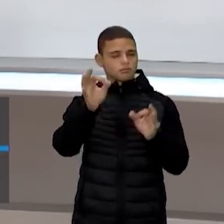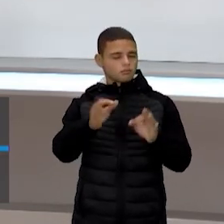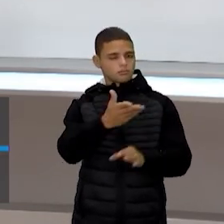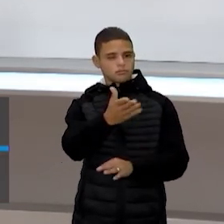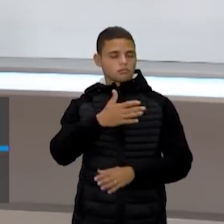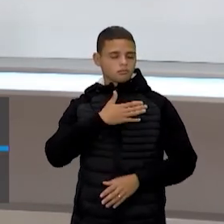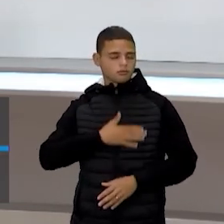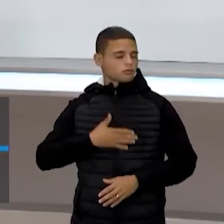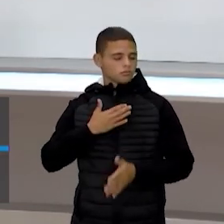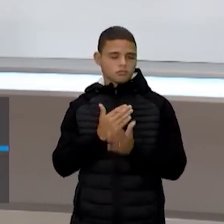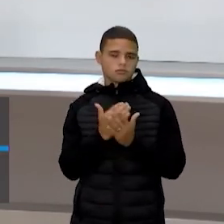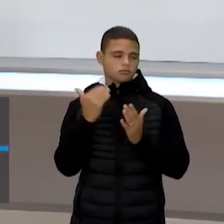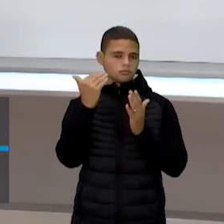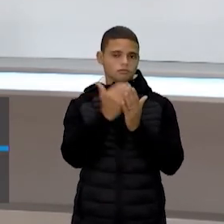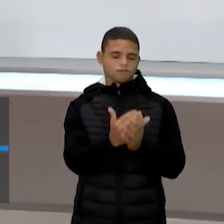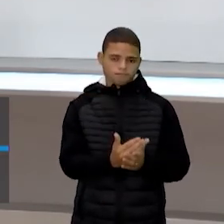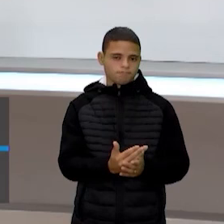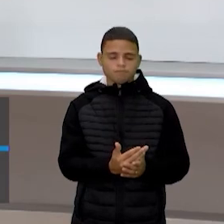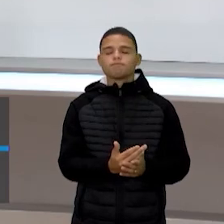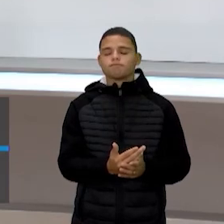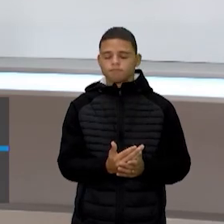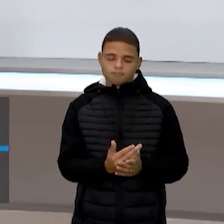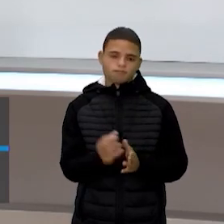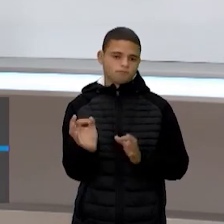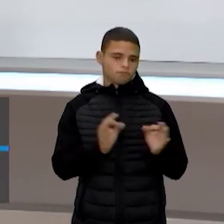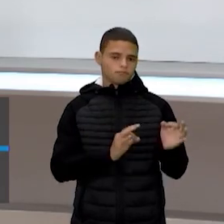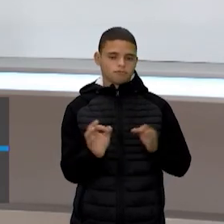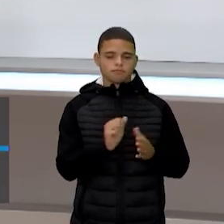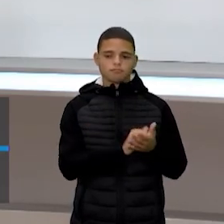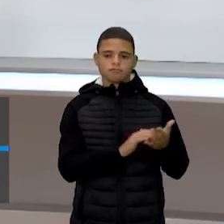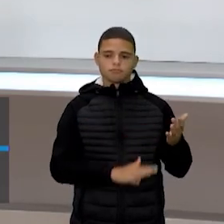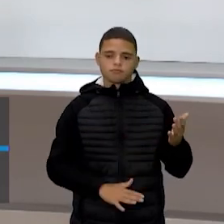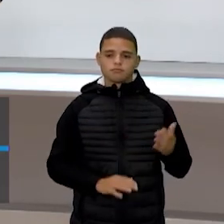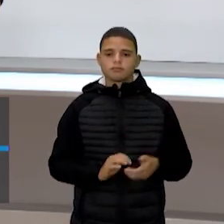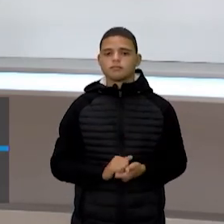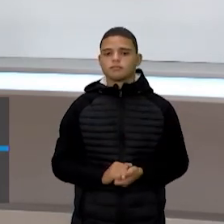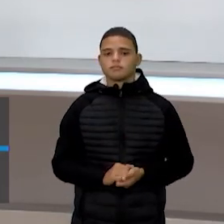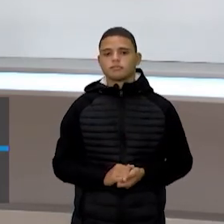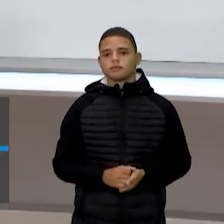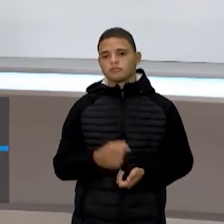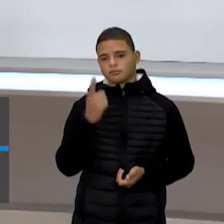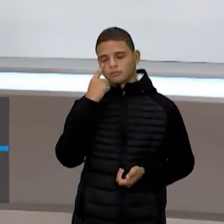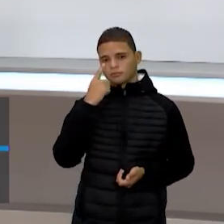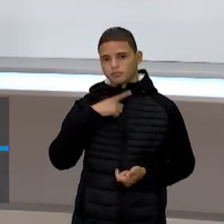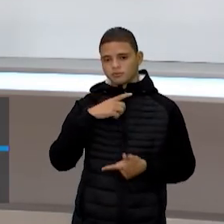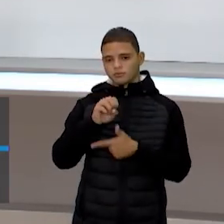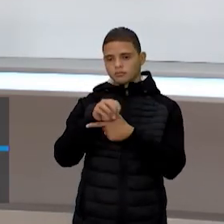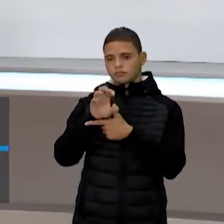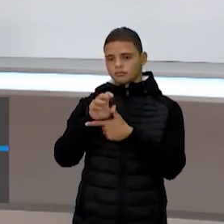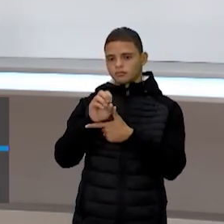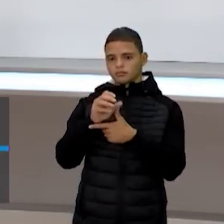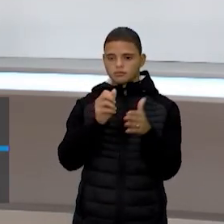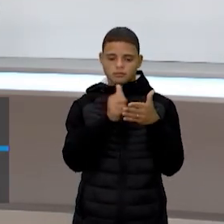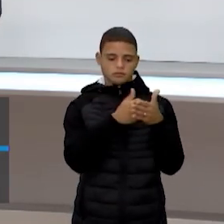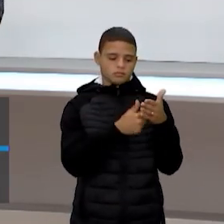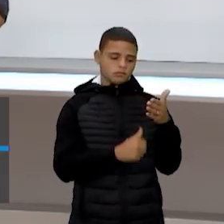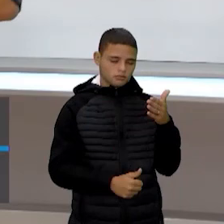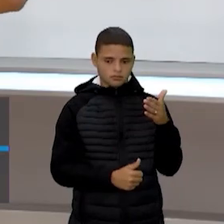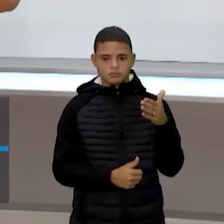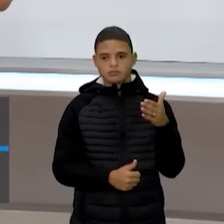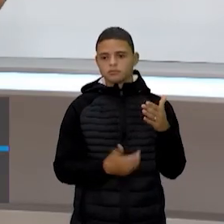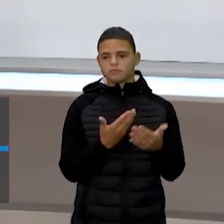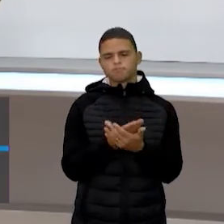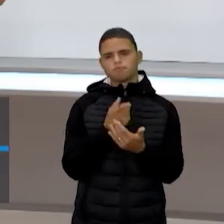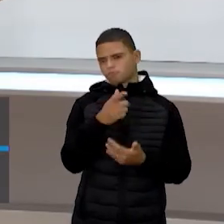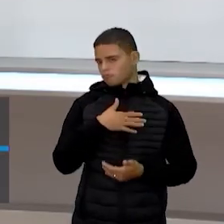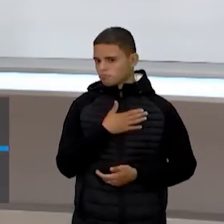vão gostar muito, curtir muito de fazer esse tipo de trabalho aí. Olha só, vai subir o QR Code para avaliação da nossa aula. Se